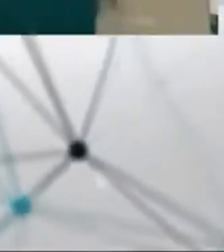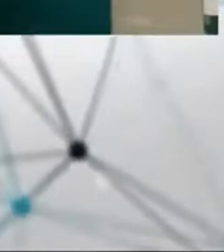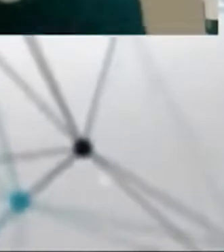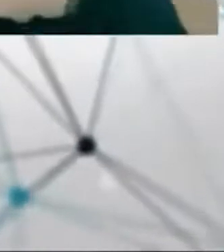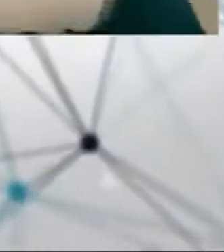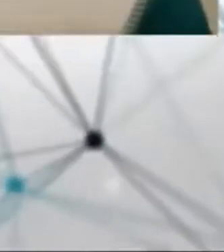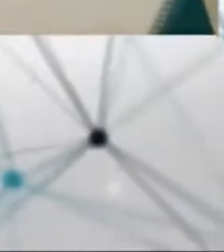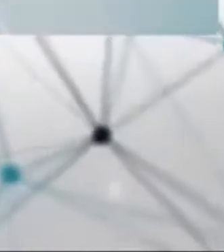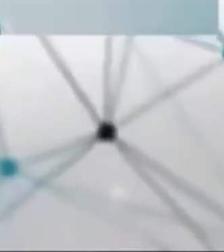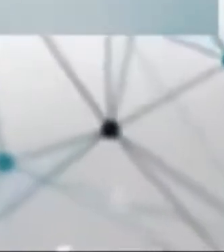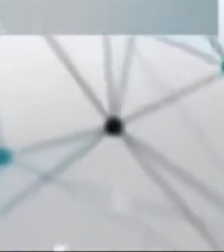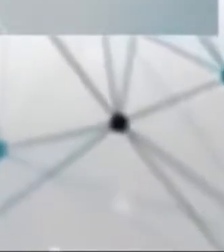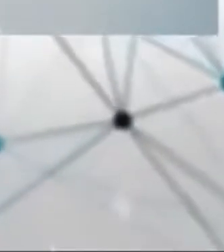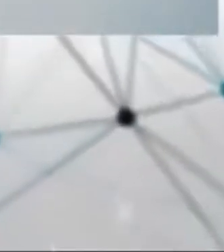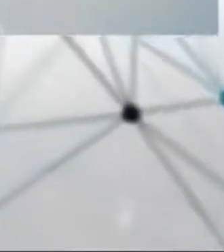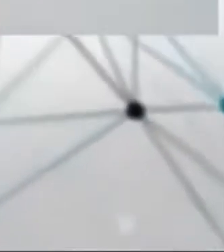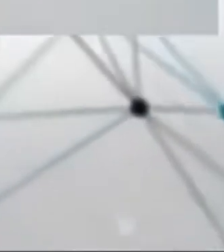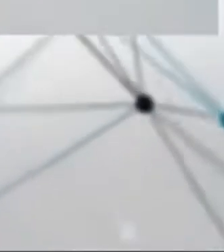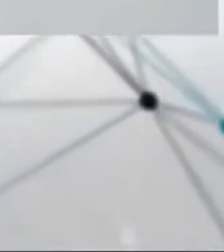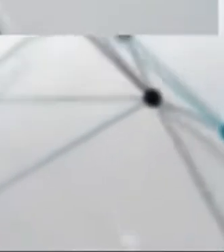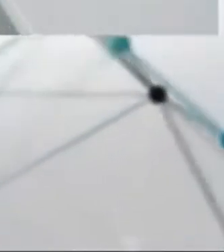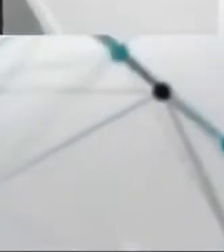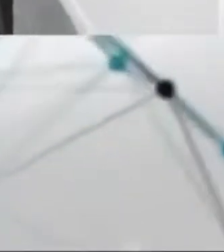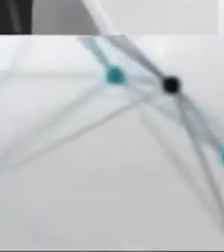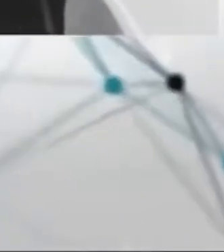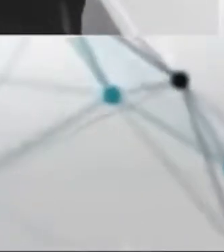pra mim. Agora tem tudo. Vamos lá no escritório.